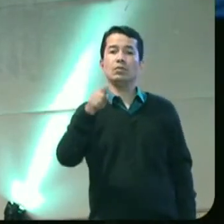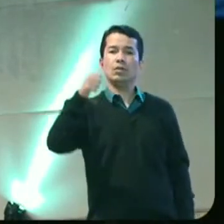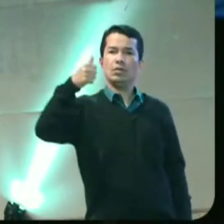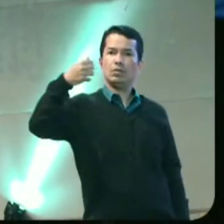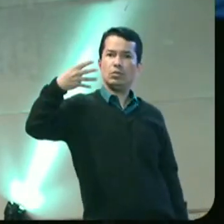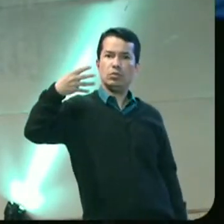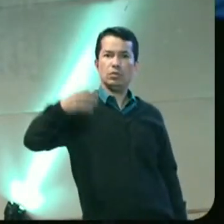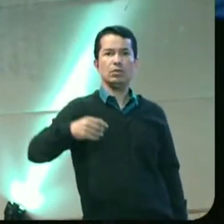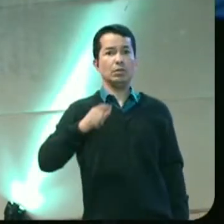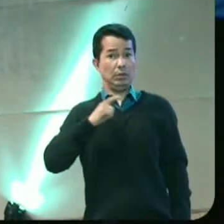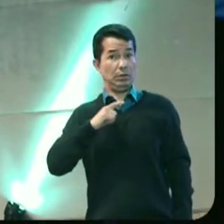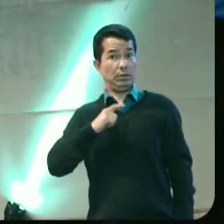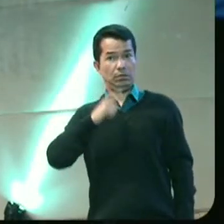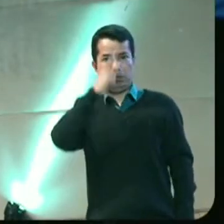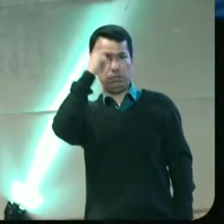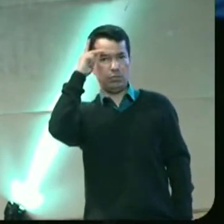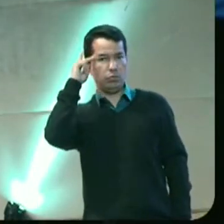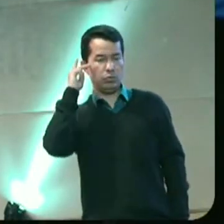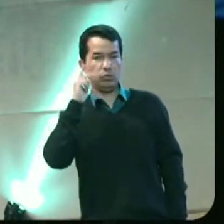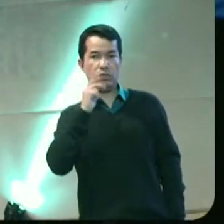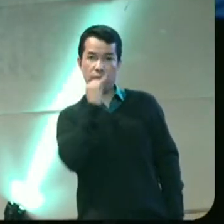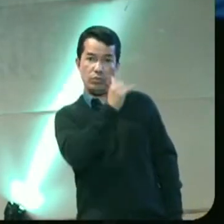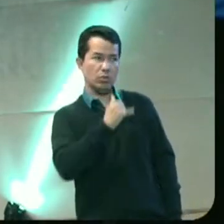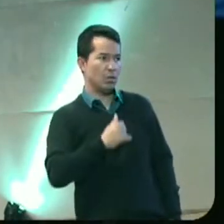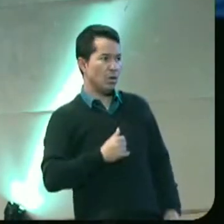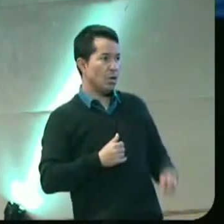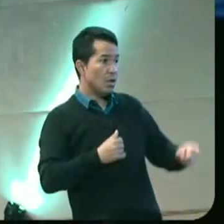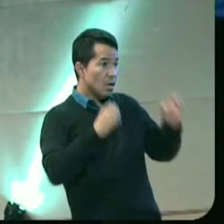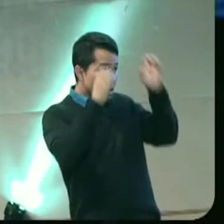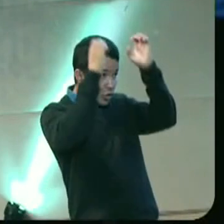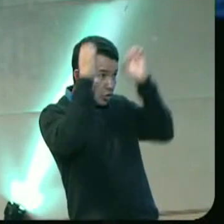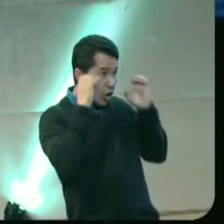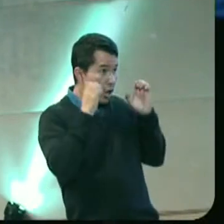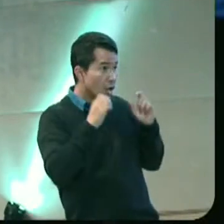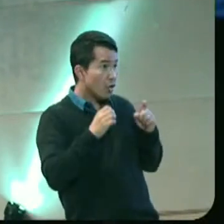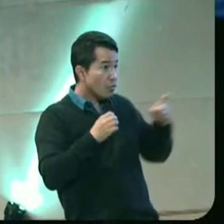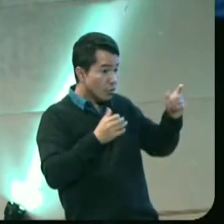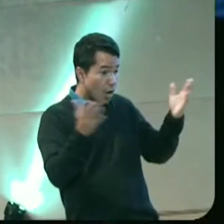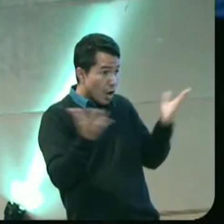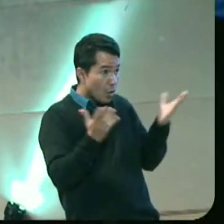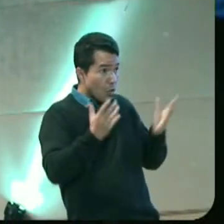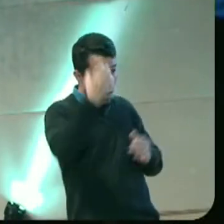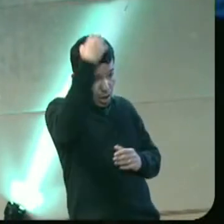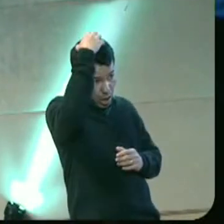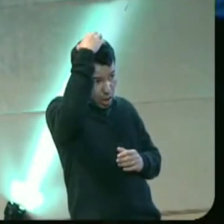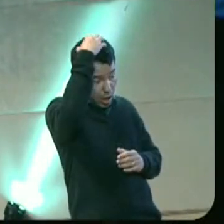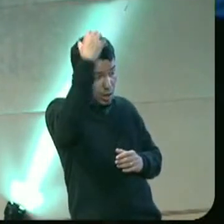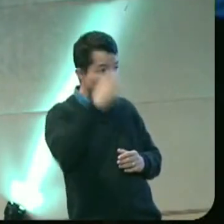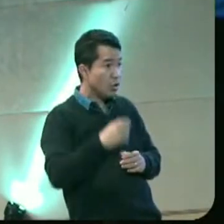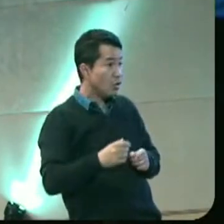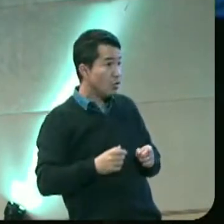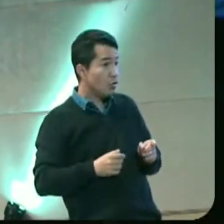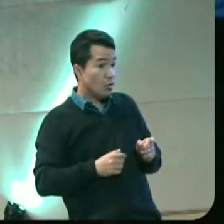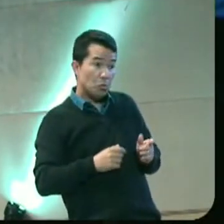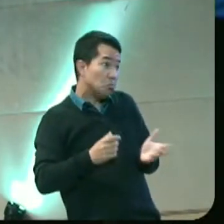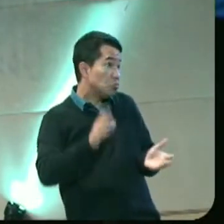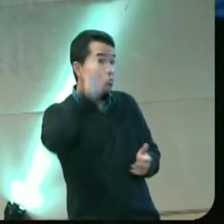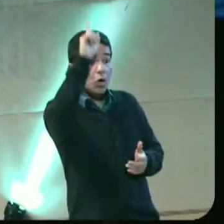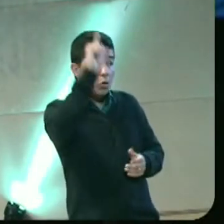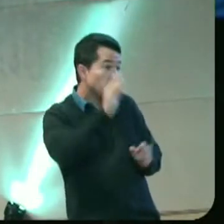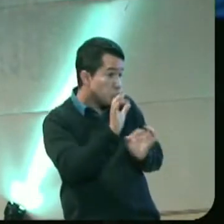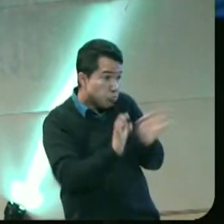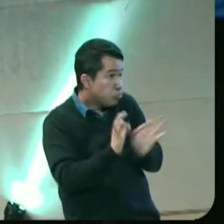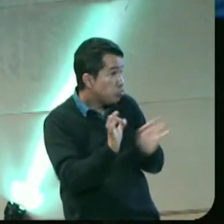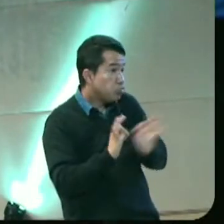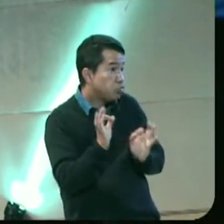assim: Esther, quem sabe não foi para um momento como esse que você chegou à posição de rainha. Esther estava num momento crítico,